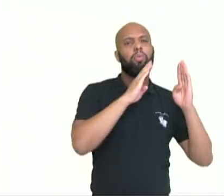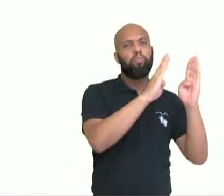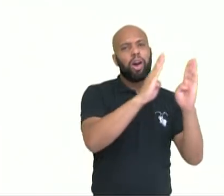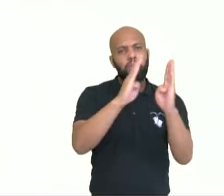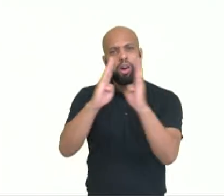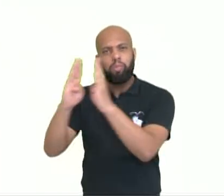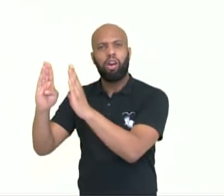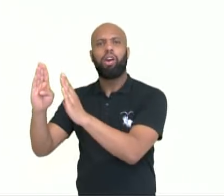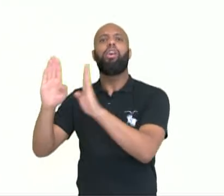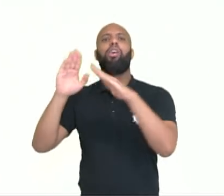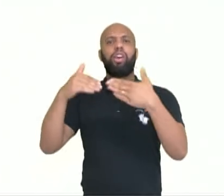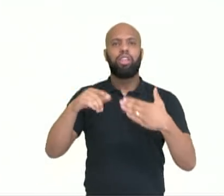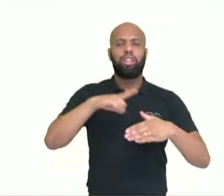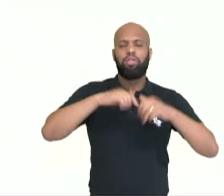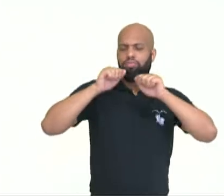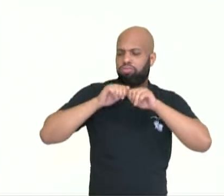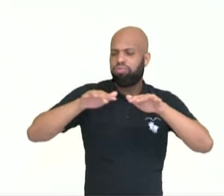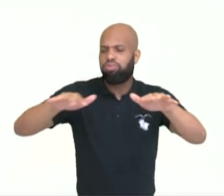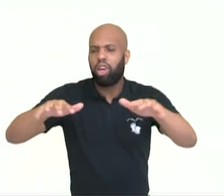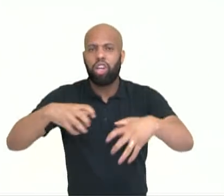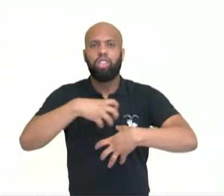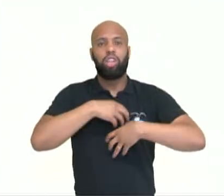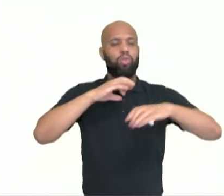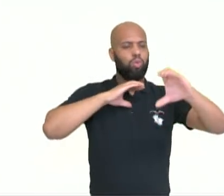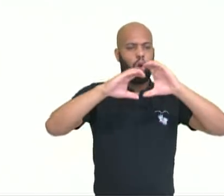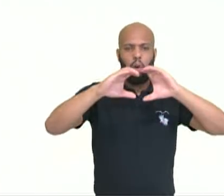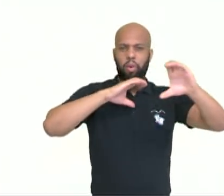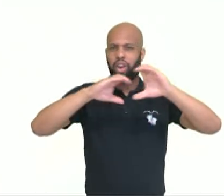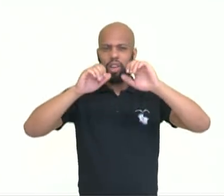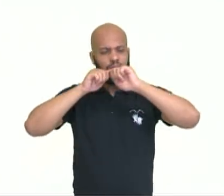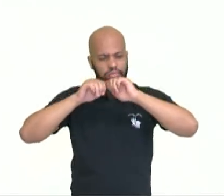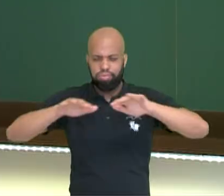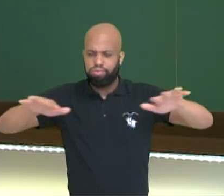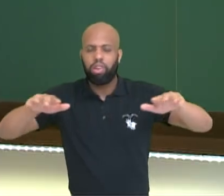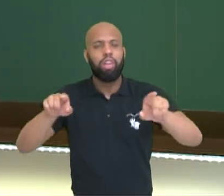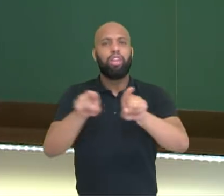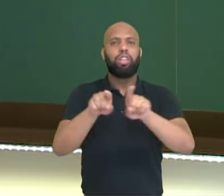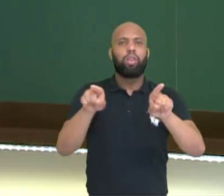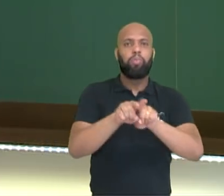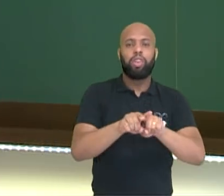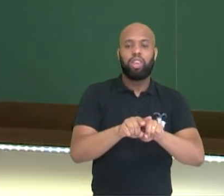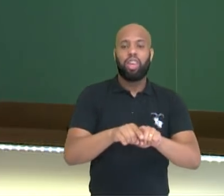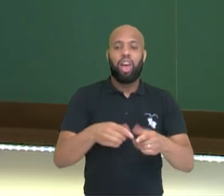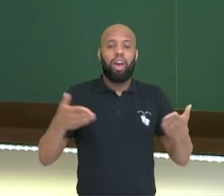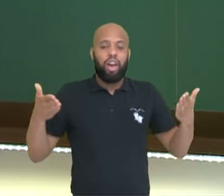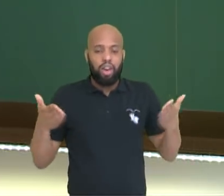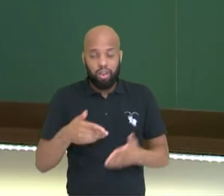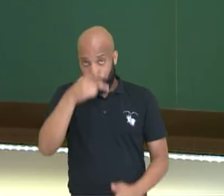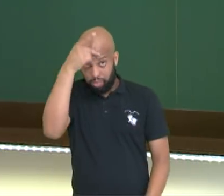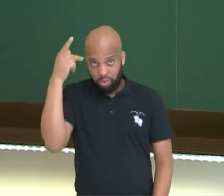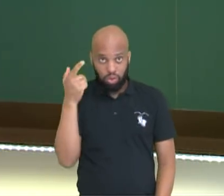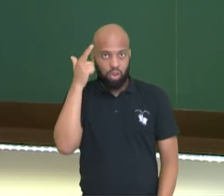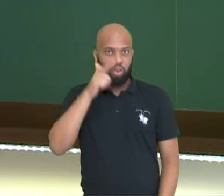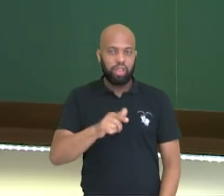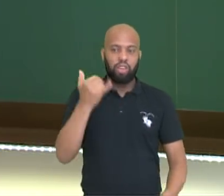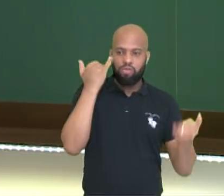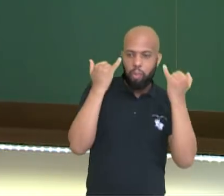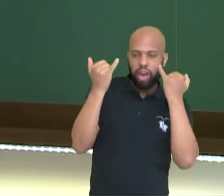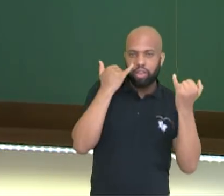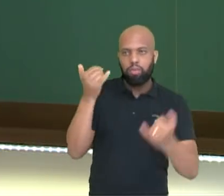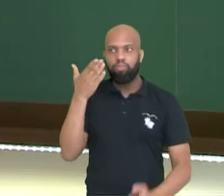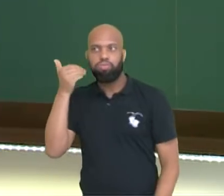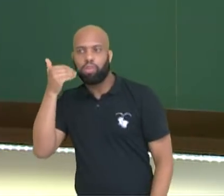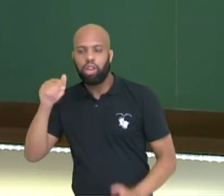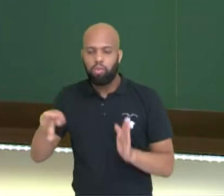processos, a difusão dos meios de comunicação, o fato das pessoas terem acesso a informações do mundo